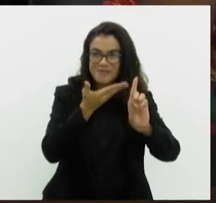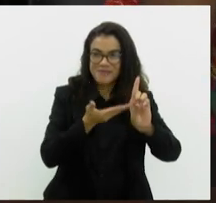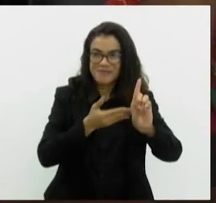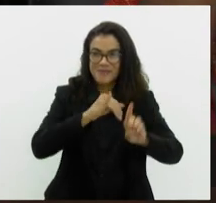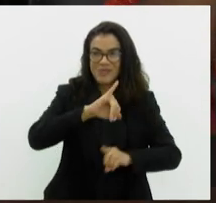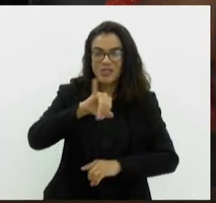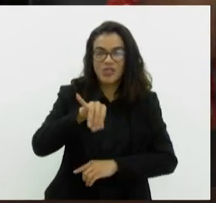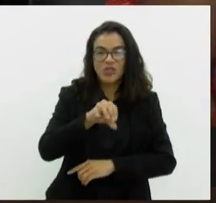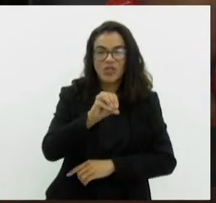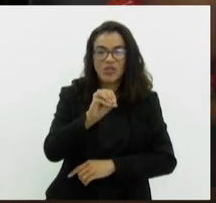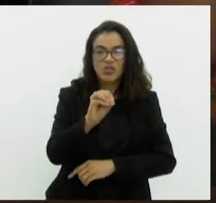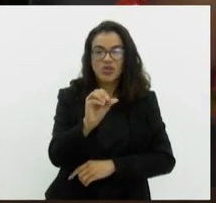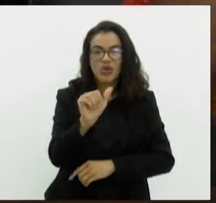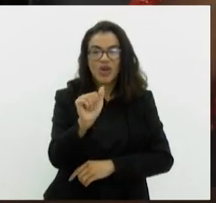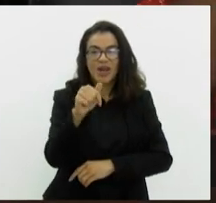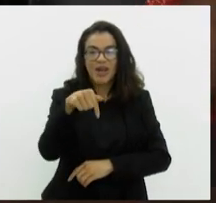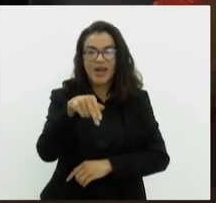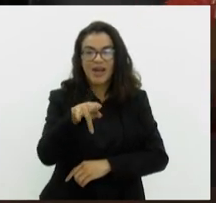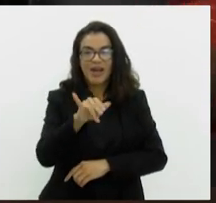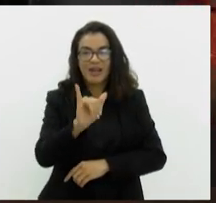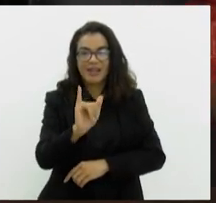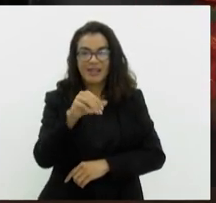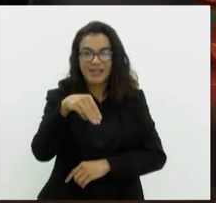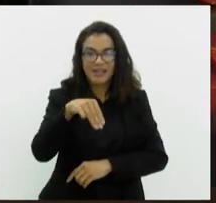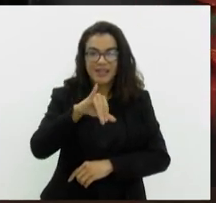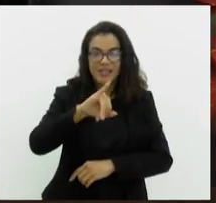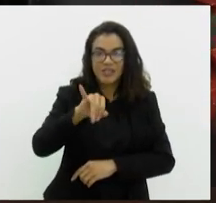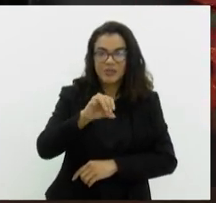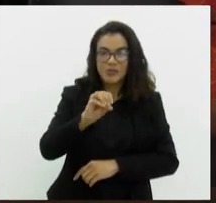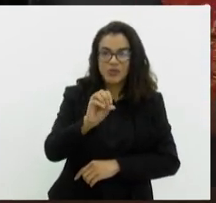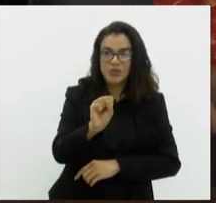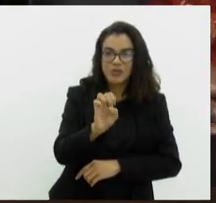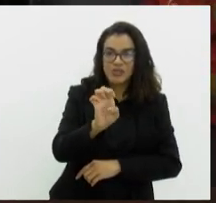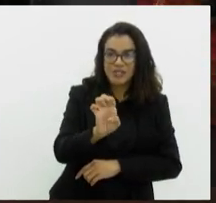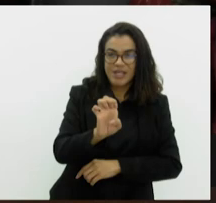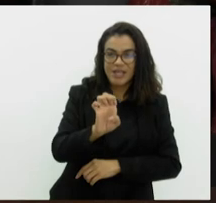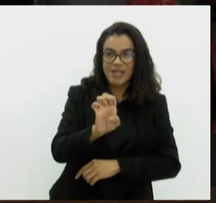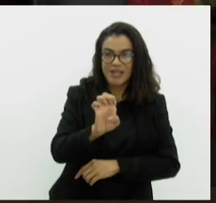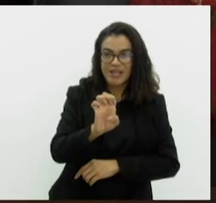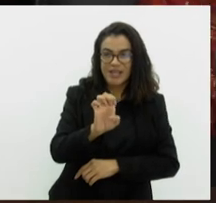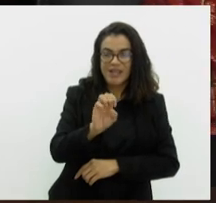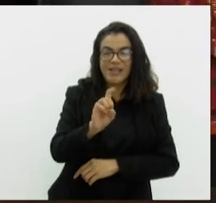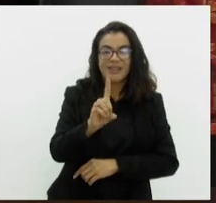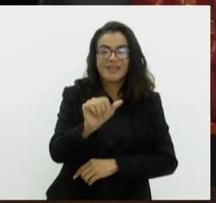Joaquim José da Silva Xavier, é um mistério.